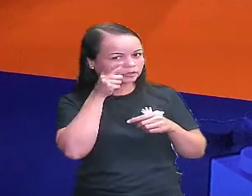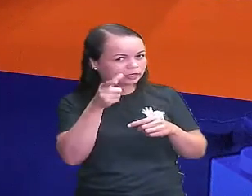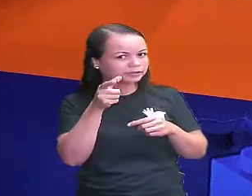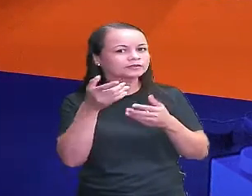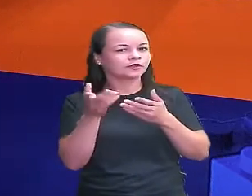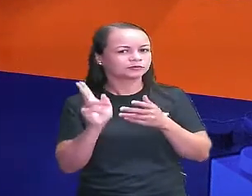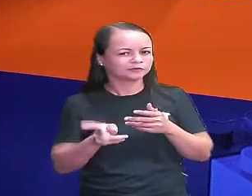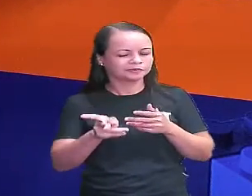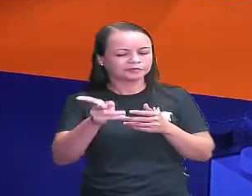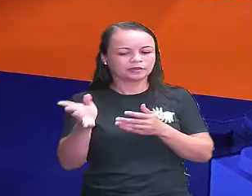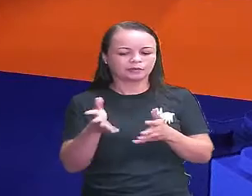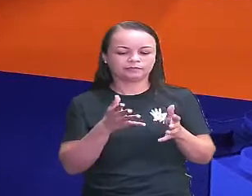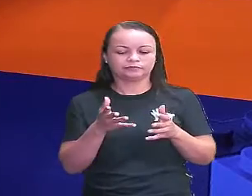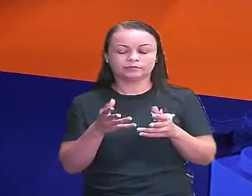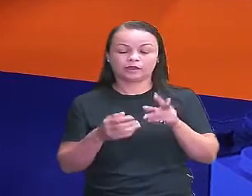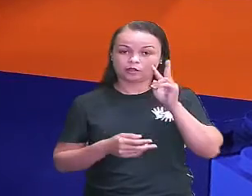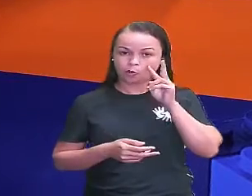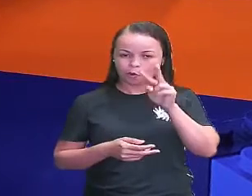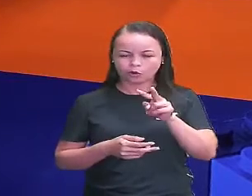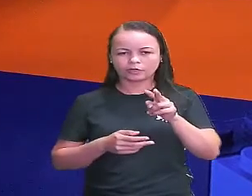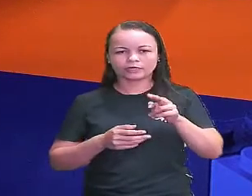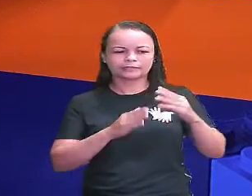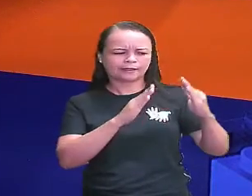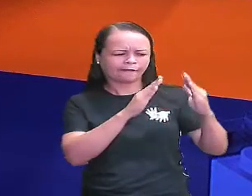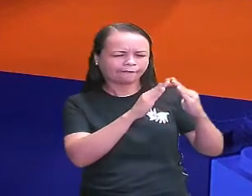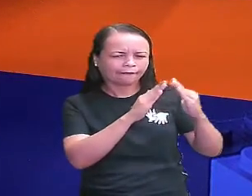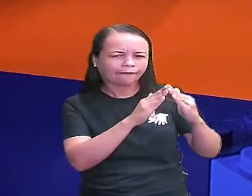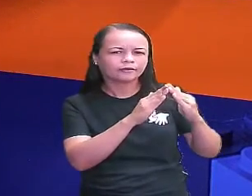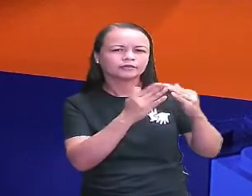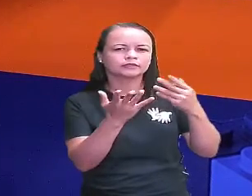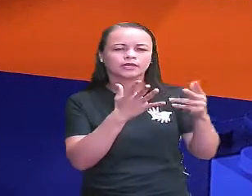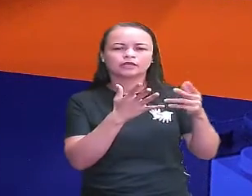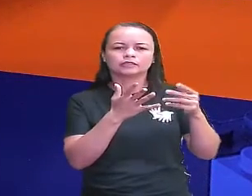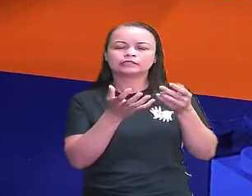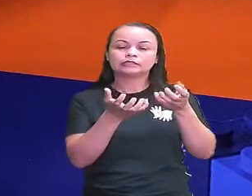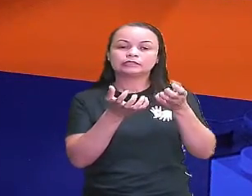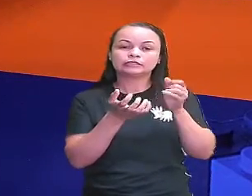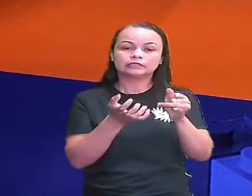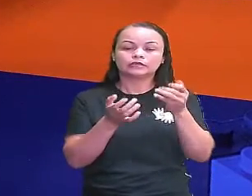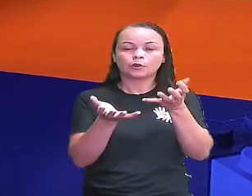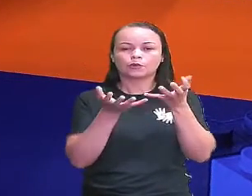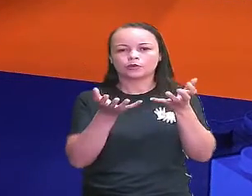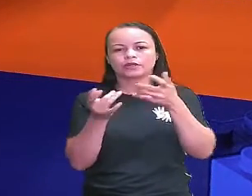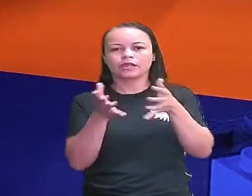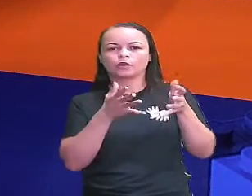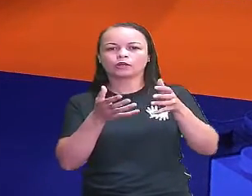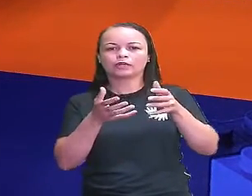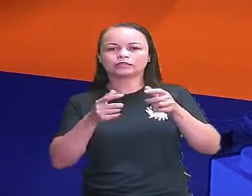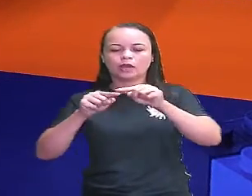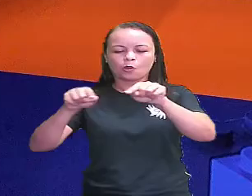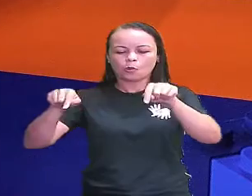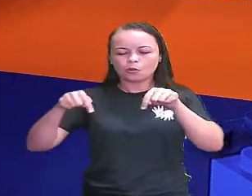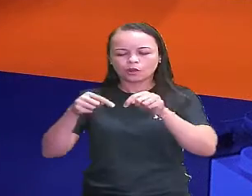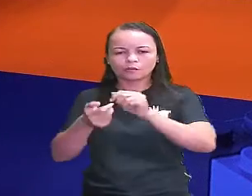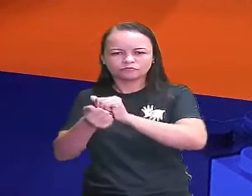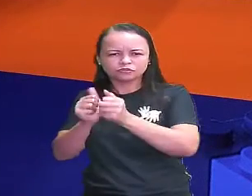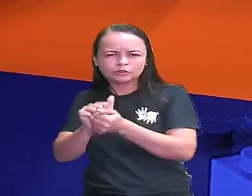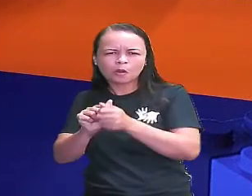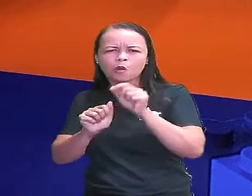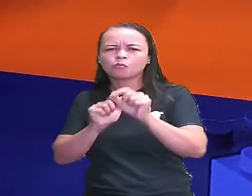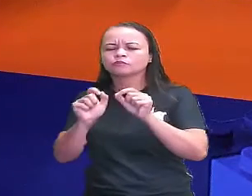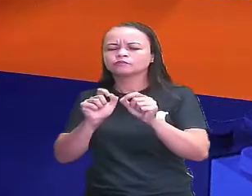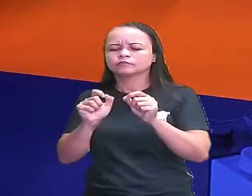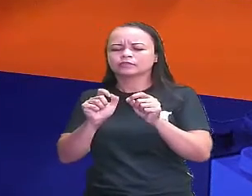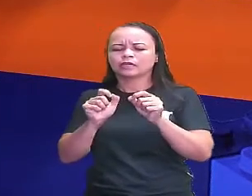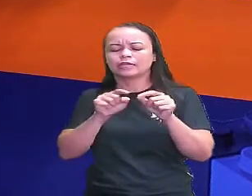Aqui eu localizei a casa. Se eu quiser localizar o campo de futebol, ele está em que linha? Ele está em que linha?